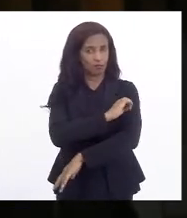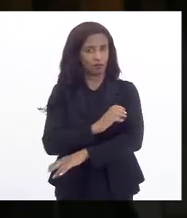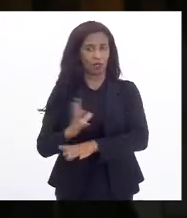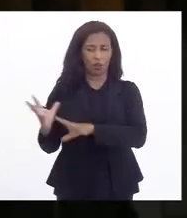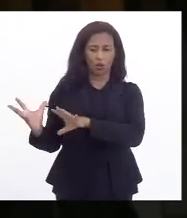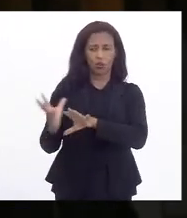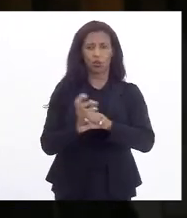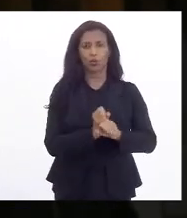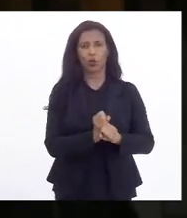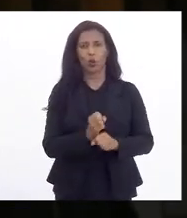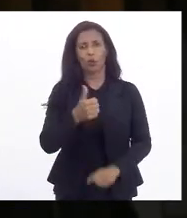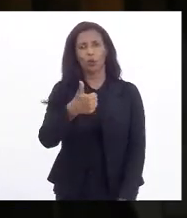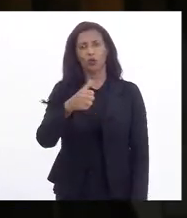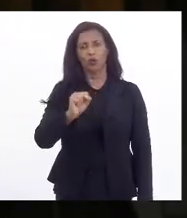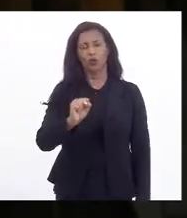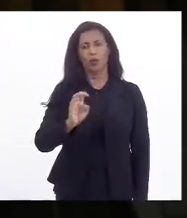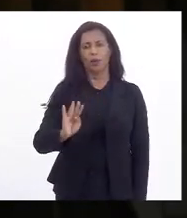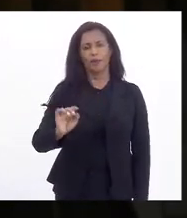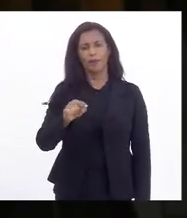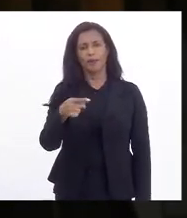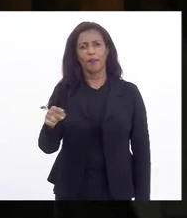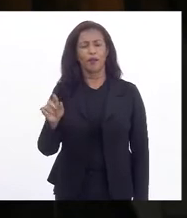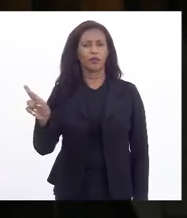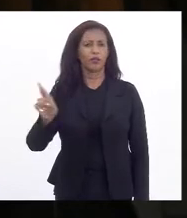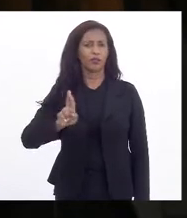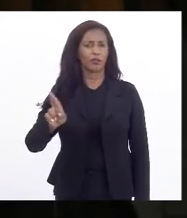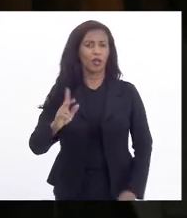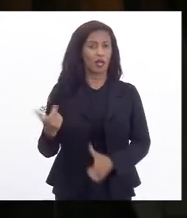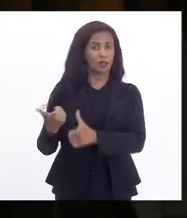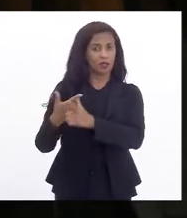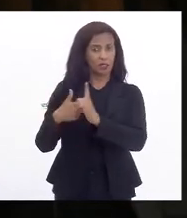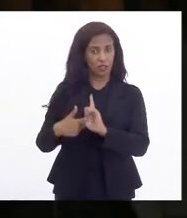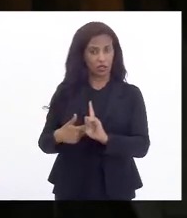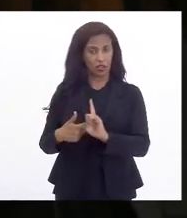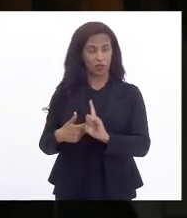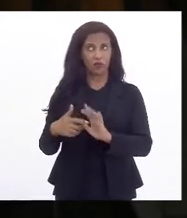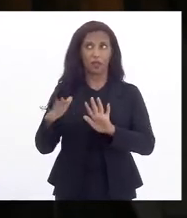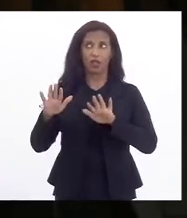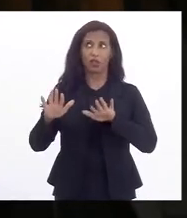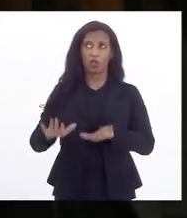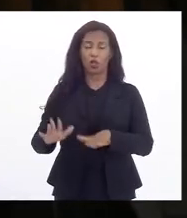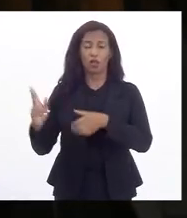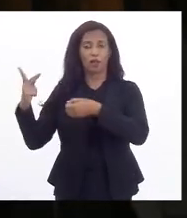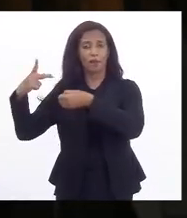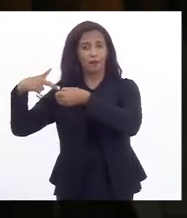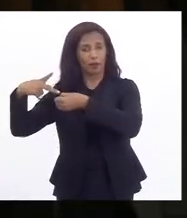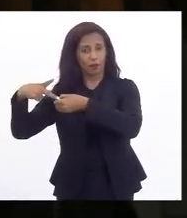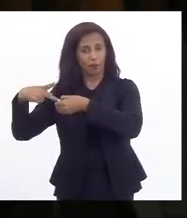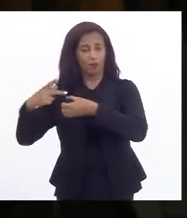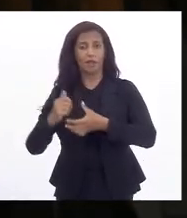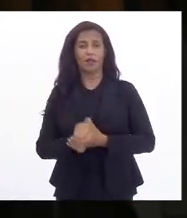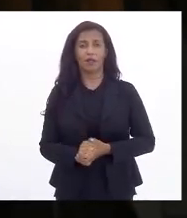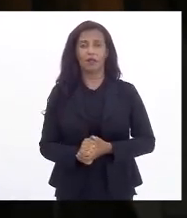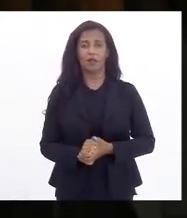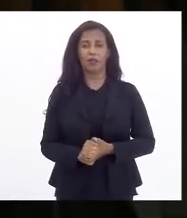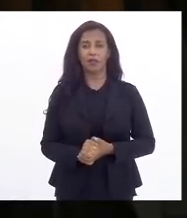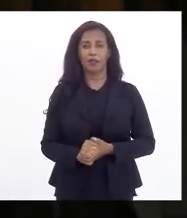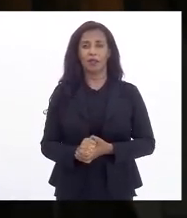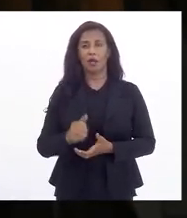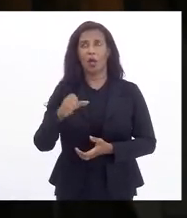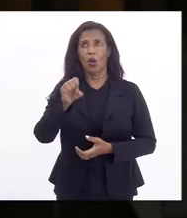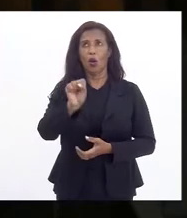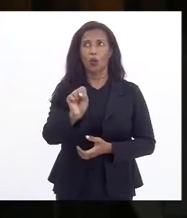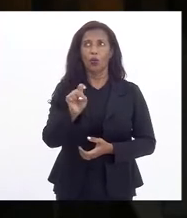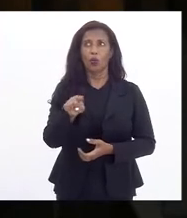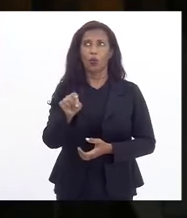somam 18 bilhões de reais e administrativa só da Petrobras na ordem